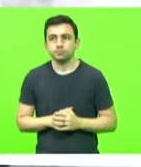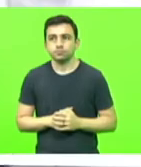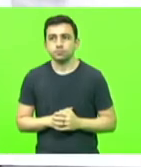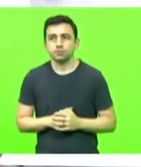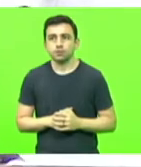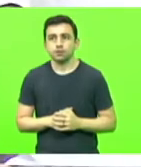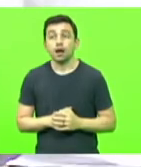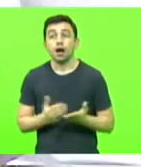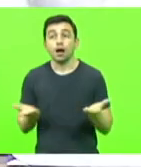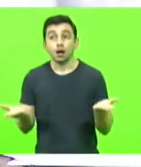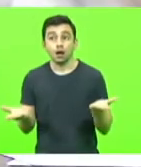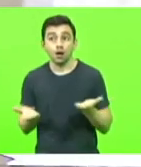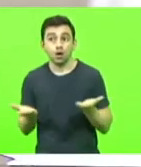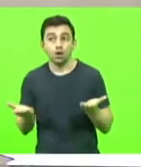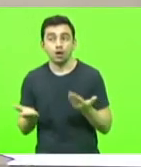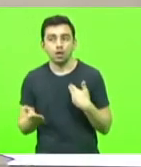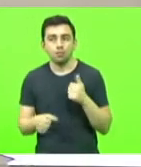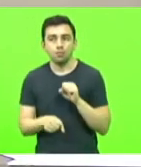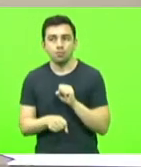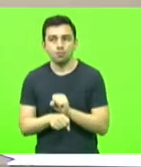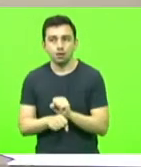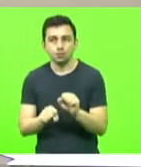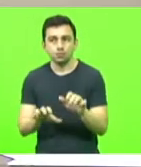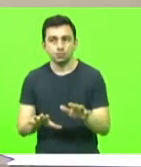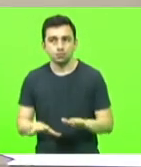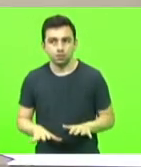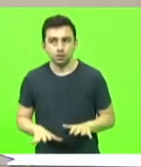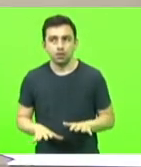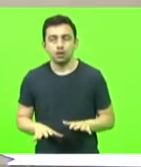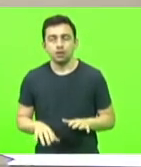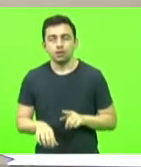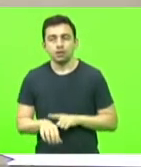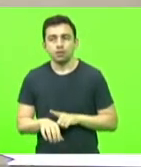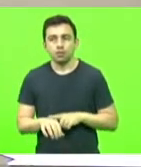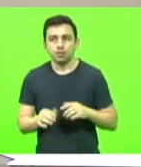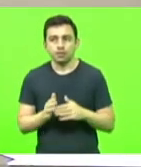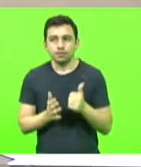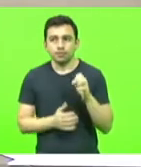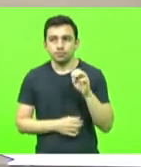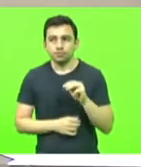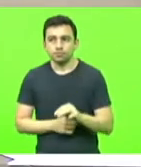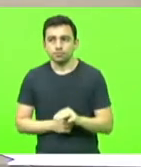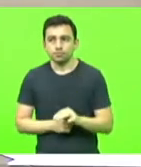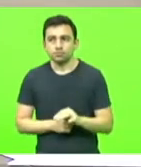Neste momento, eu suspendo a sessão por 10 minutos